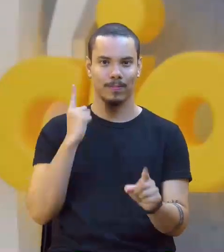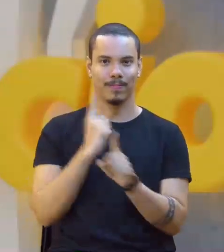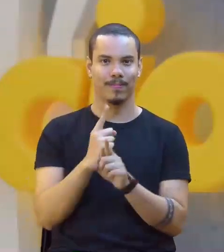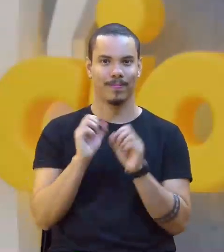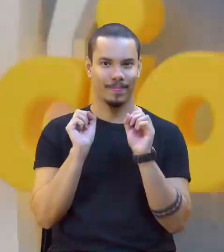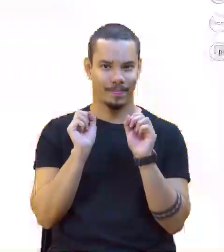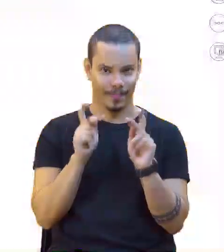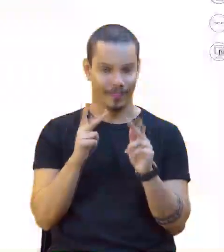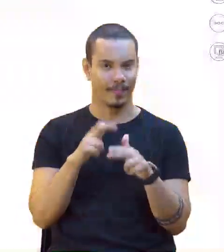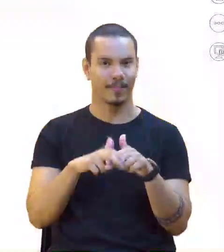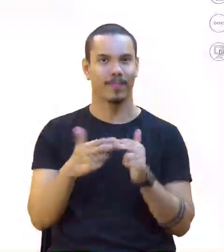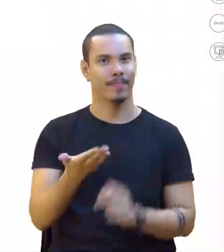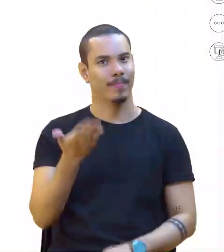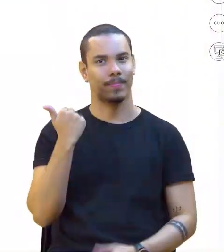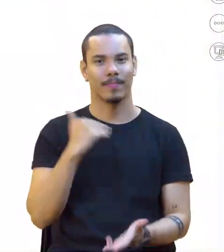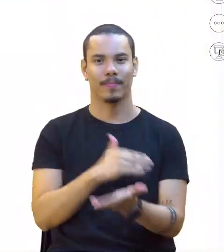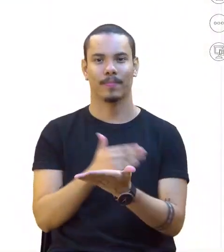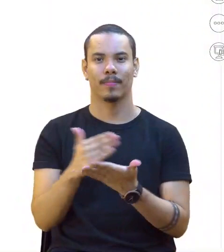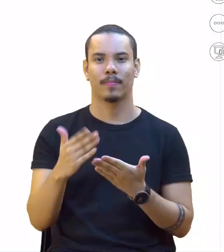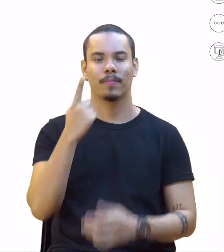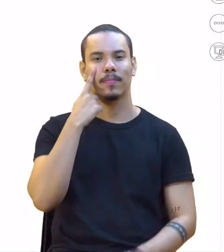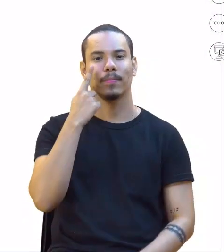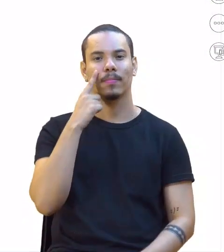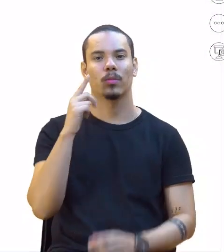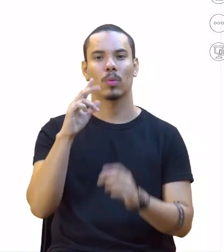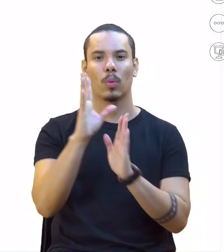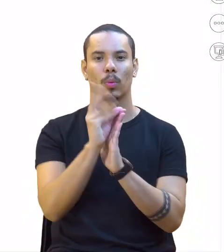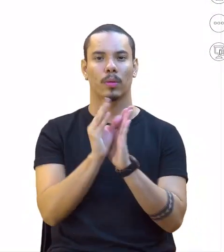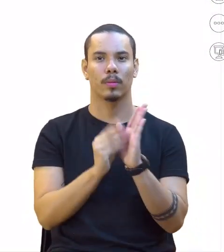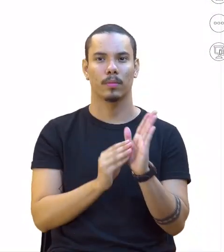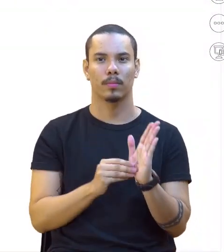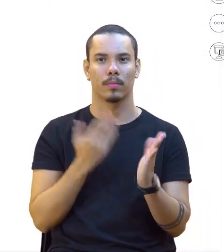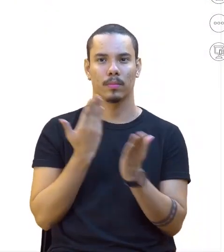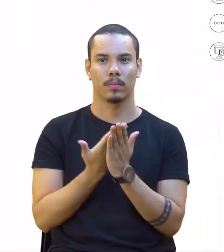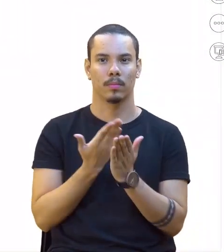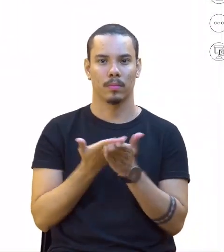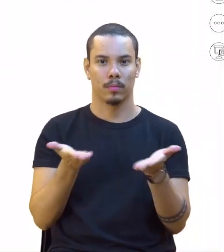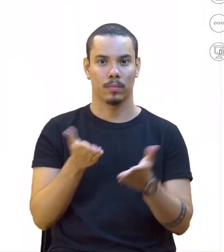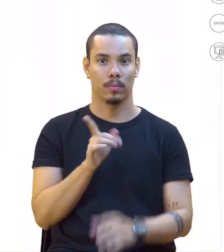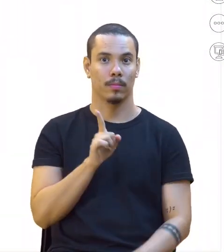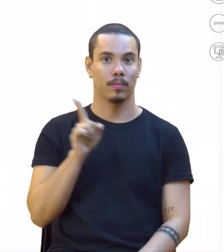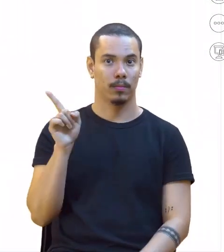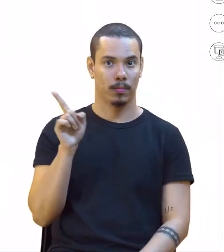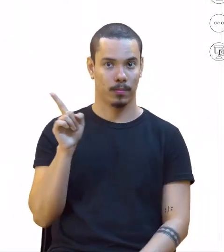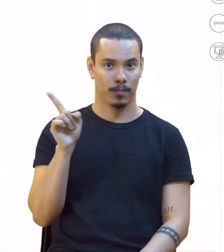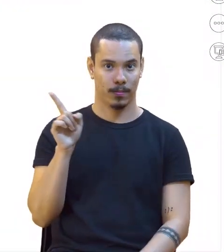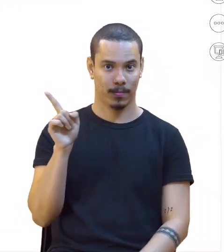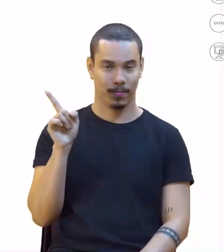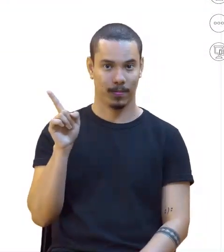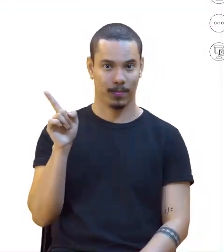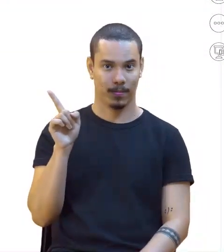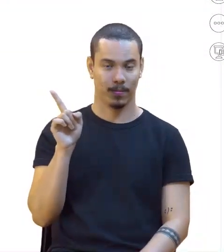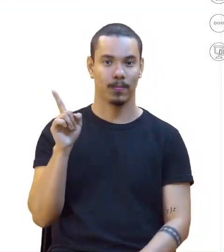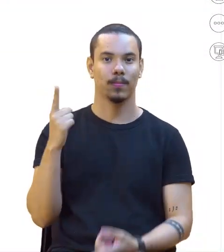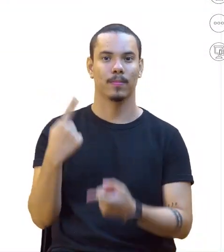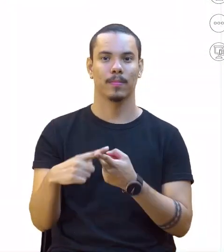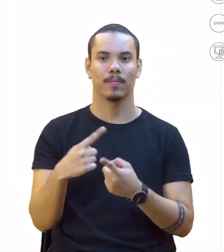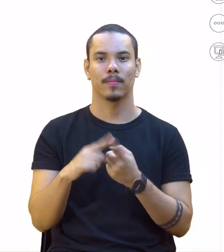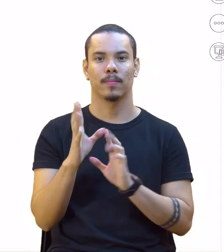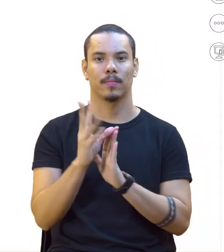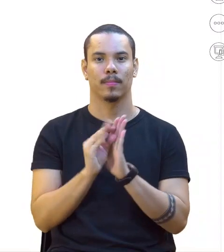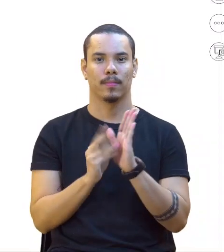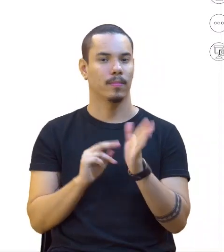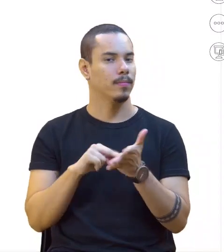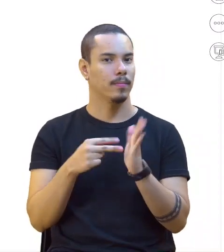Então, vamos ao quadro para a gente conhecer os conteúdos da aula de hoje. Acho que eu pulei aqui, né? Então, os conteúdos são esses aqui,